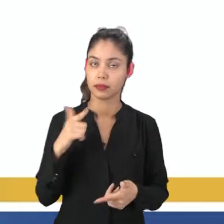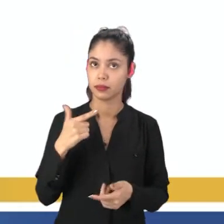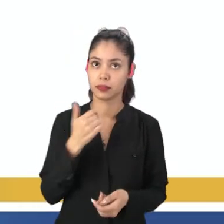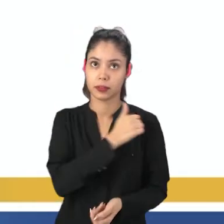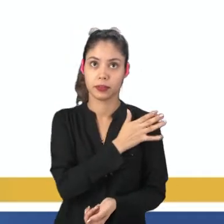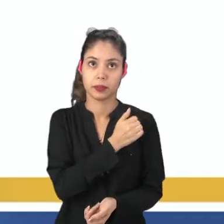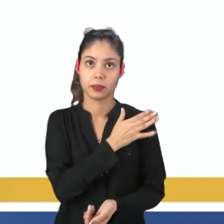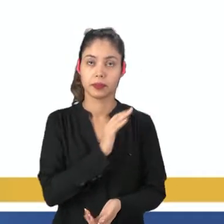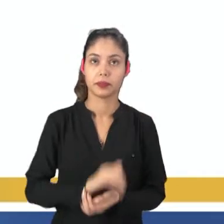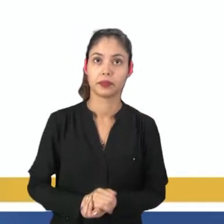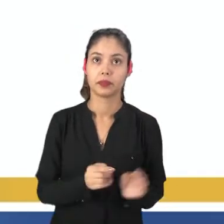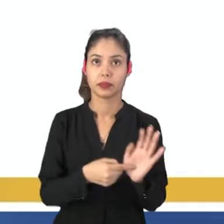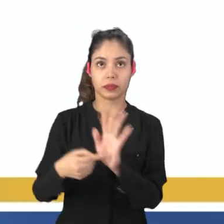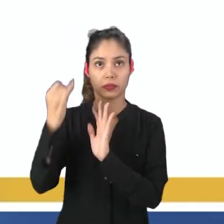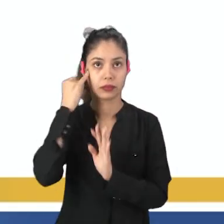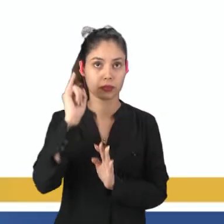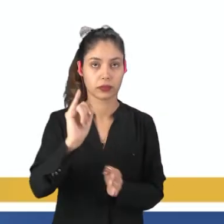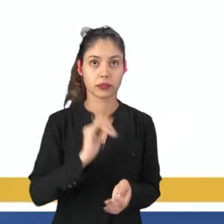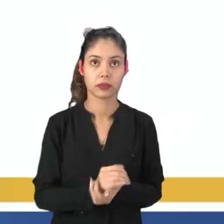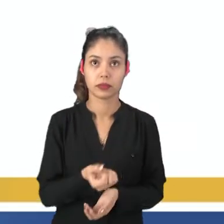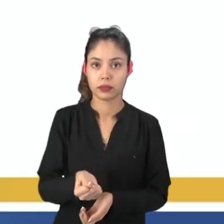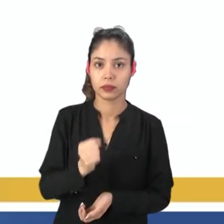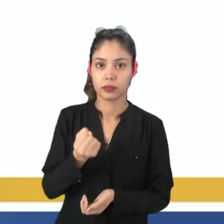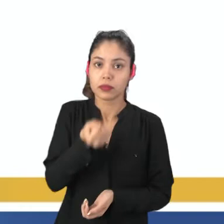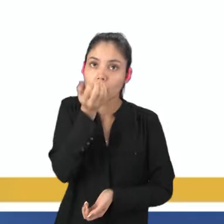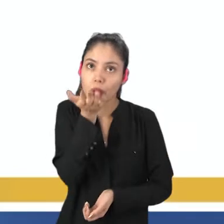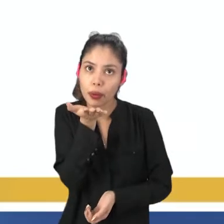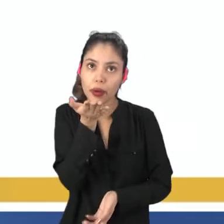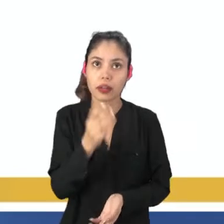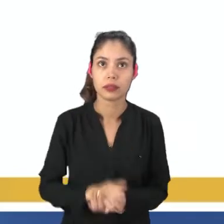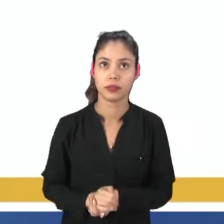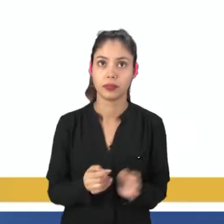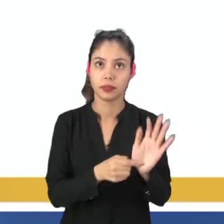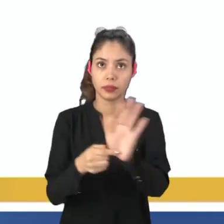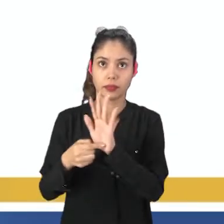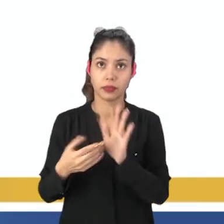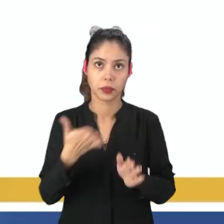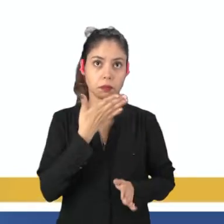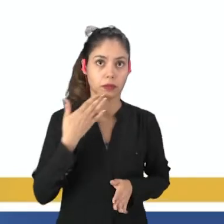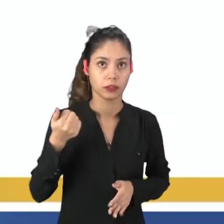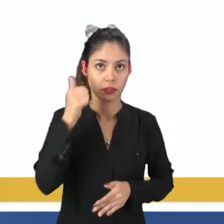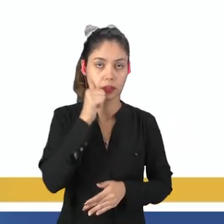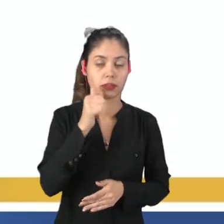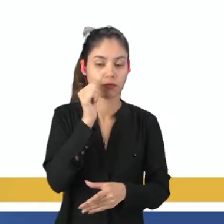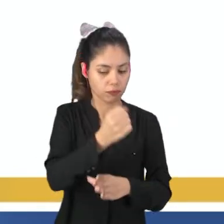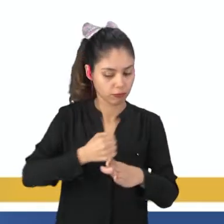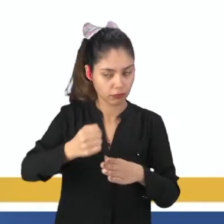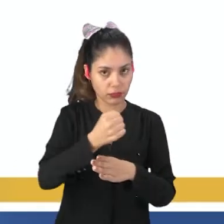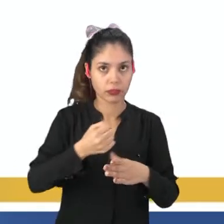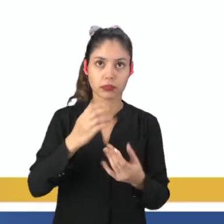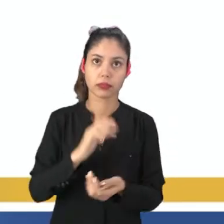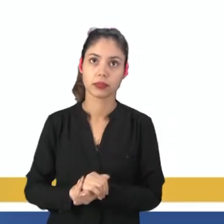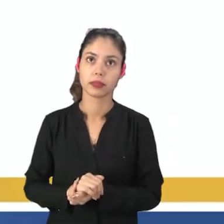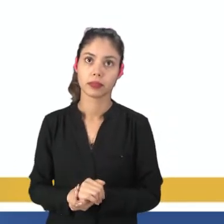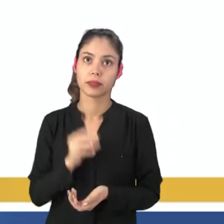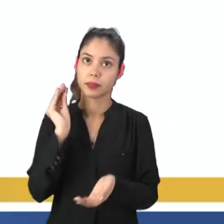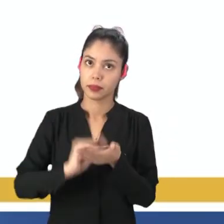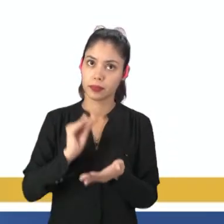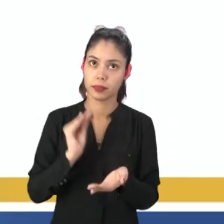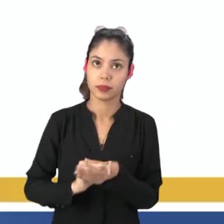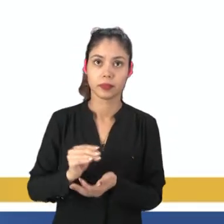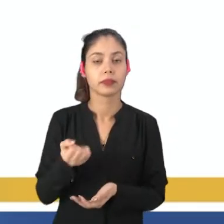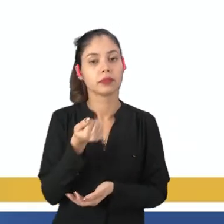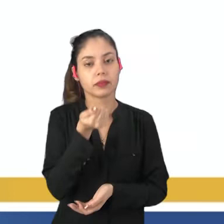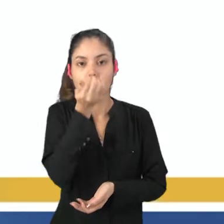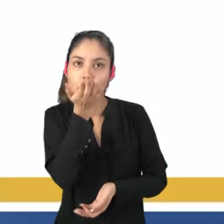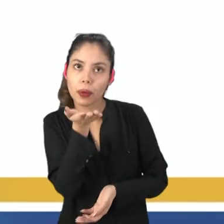preconceitos, a propaganda remete à ideia de que farinha de trigo anunciada agrada à mulher que gosta de cozinhar, pelo fato de a farinha ter